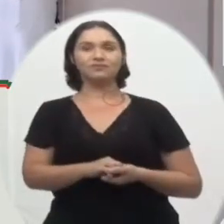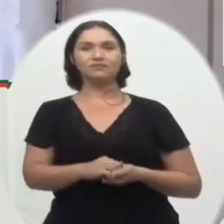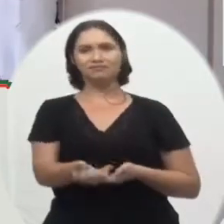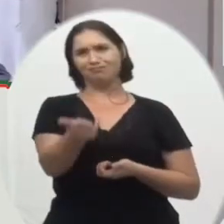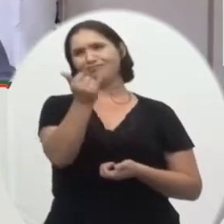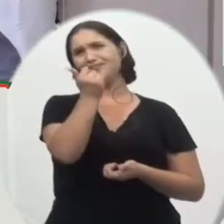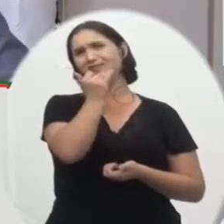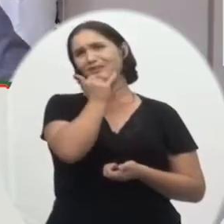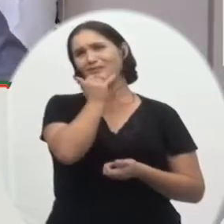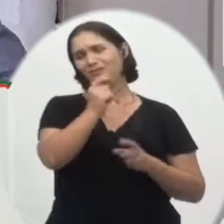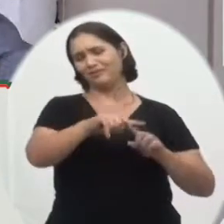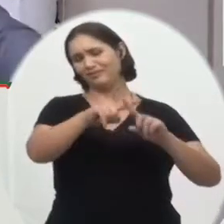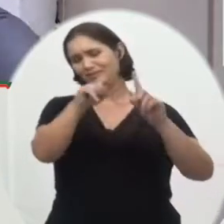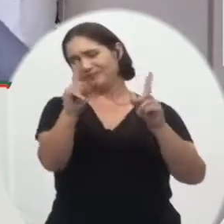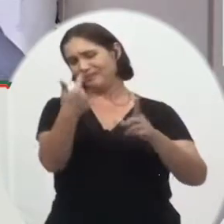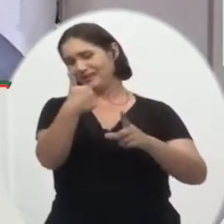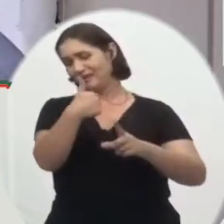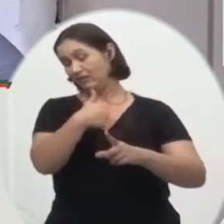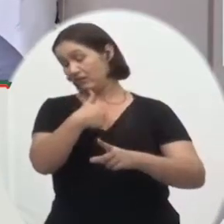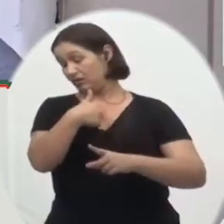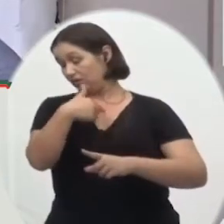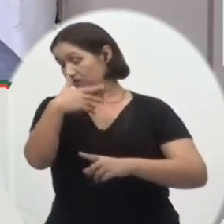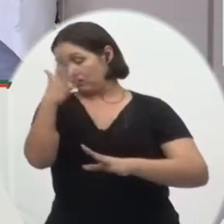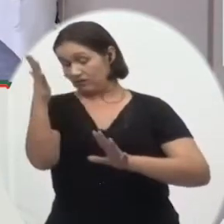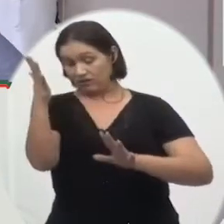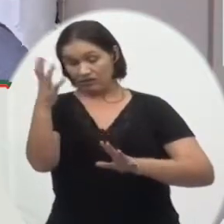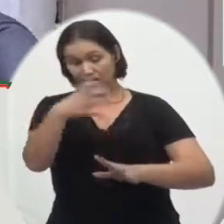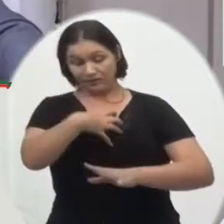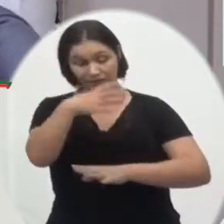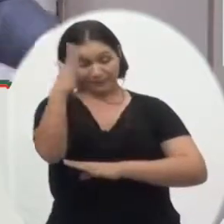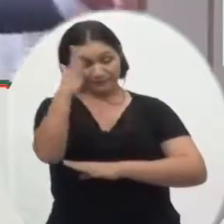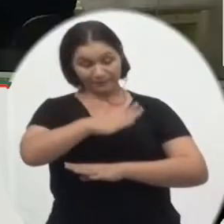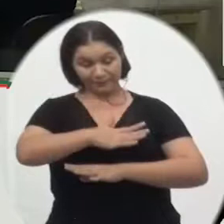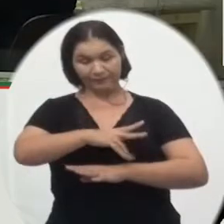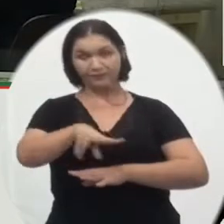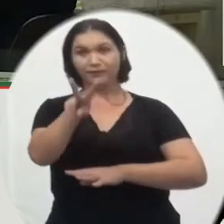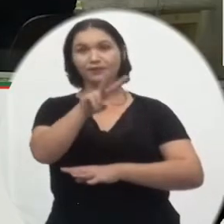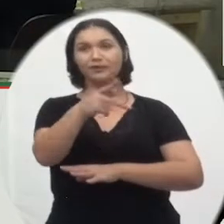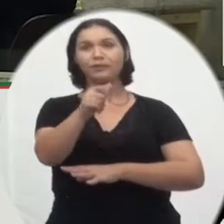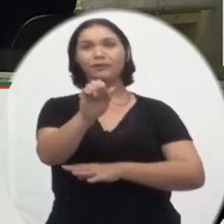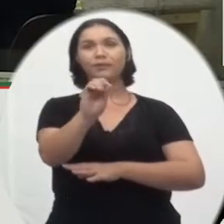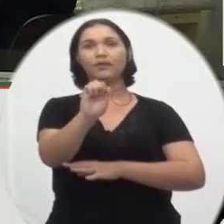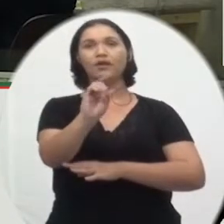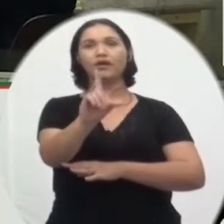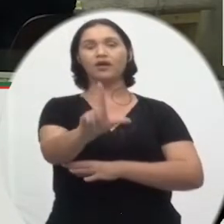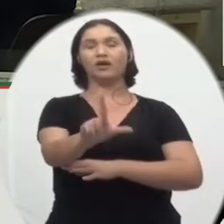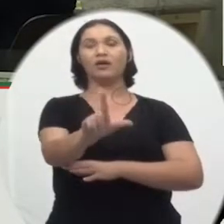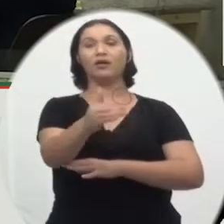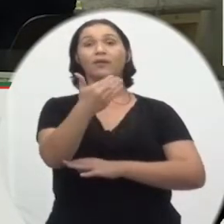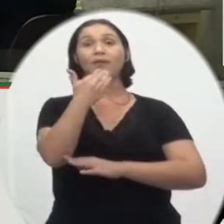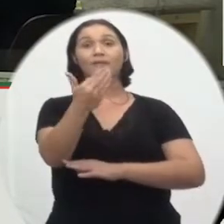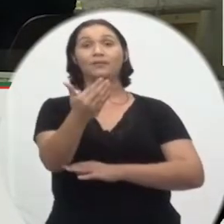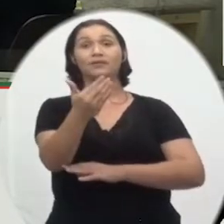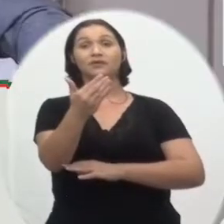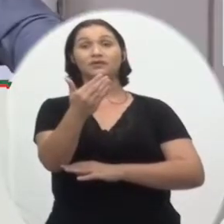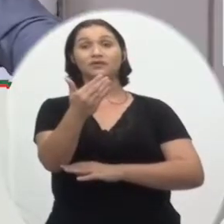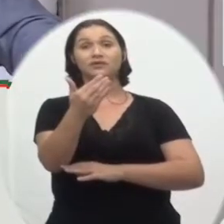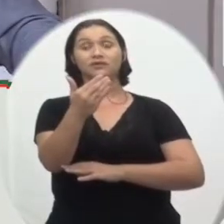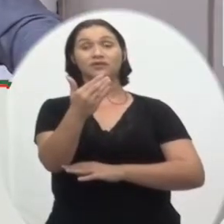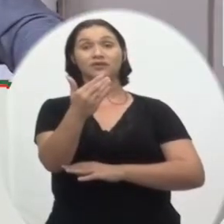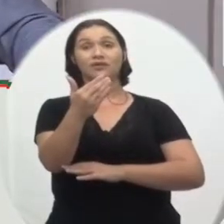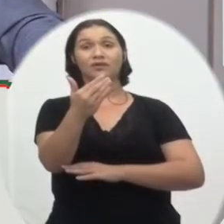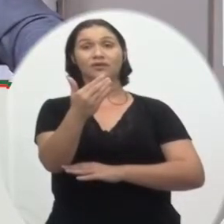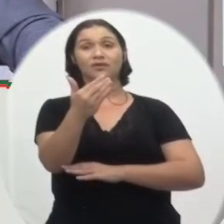Desculpe, mas gente, chega a ser ofensivo. O vereador Paiol trouxe um requerimento pedindo troca de equipamentos.